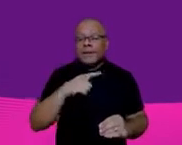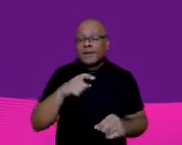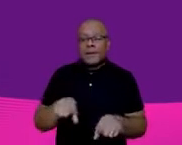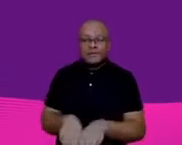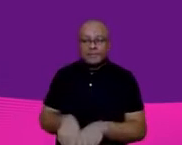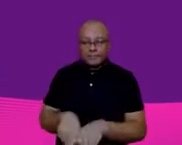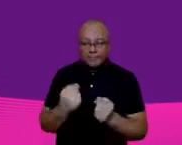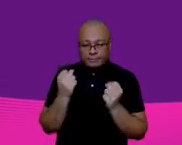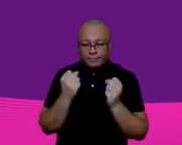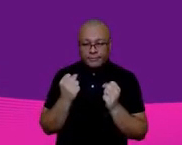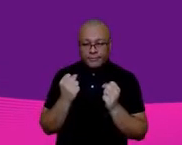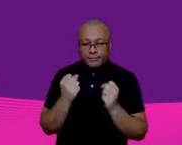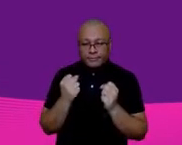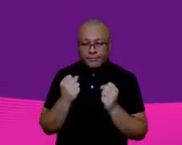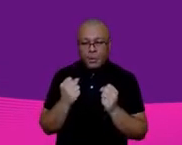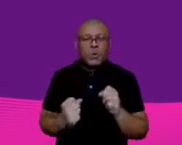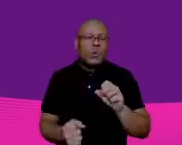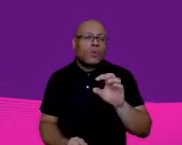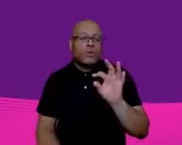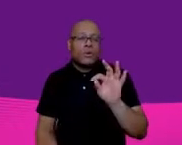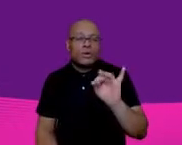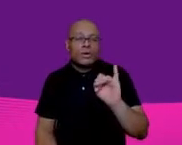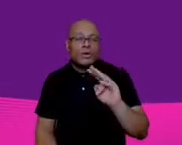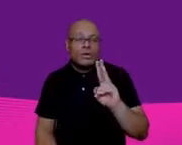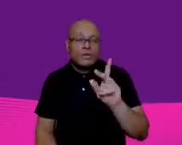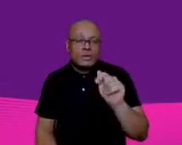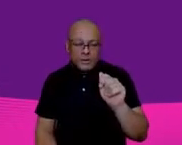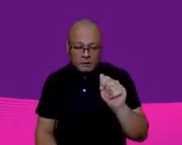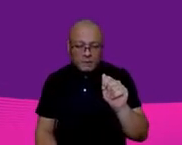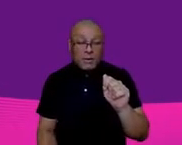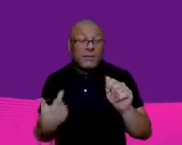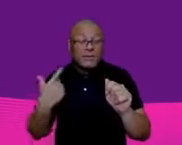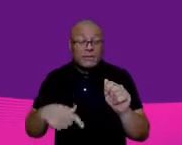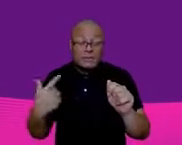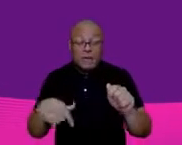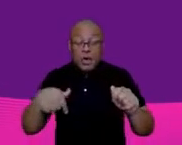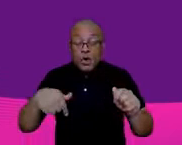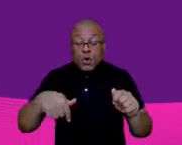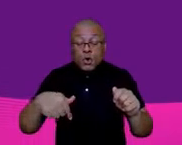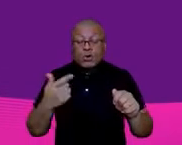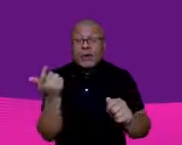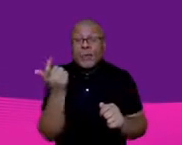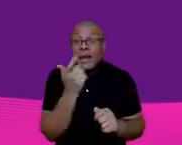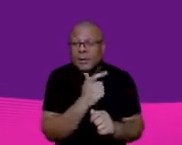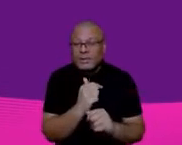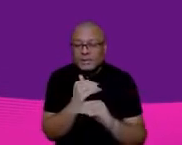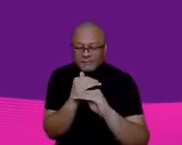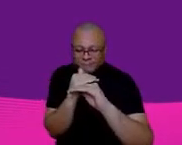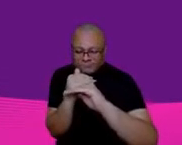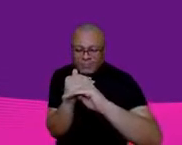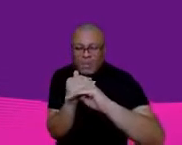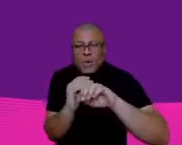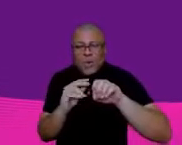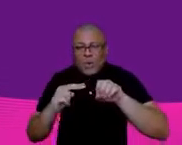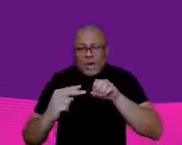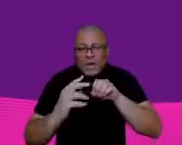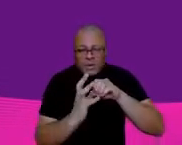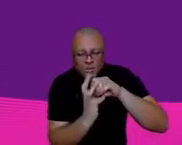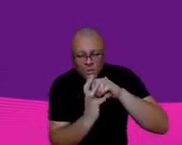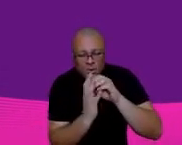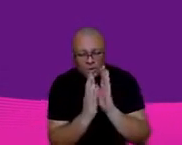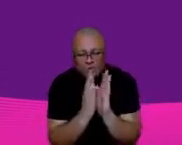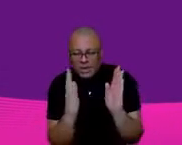uma fratura comminutiva, hoje, a nossa solução para conseguir o alinhamento, a rotação, o comprimento, ou até mesmo a redução